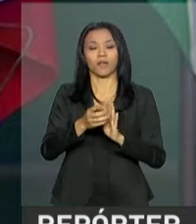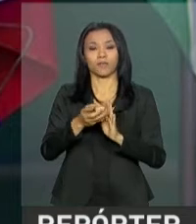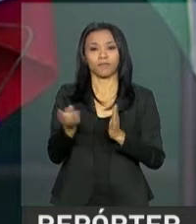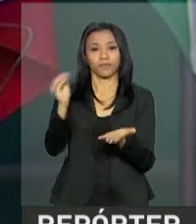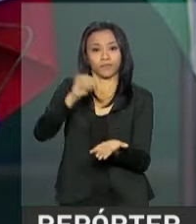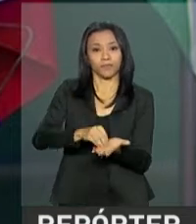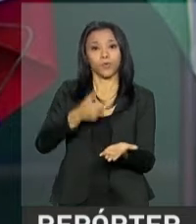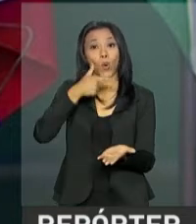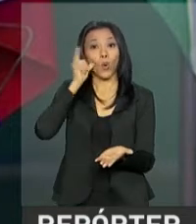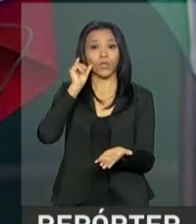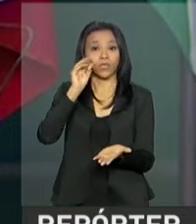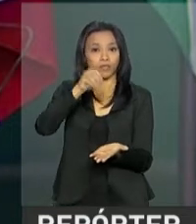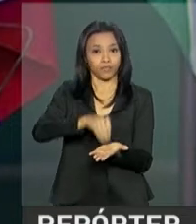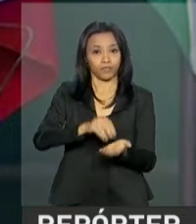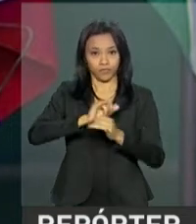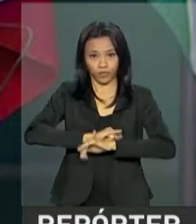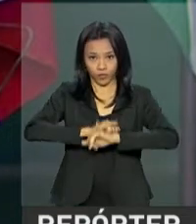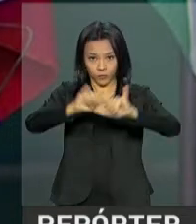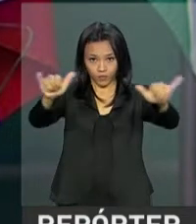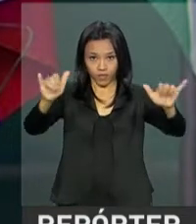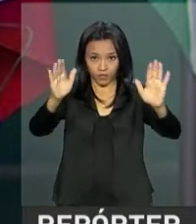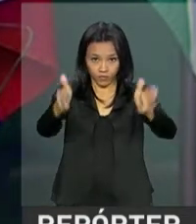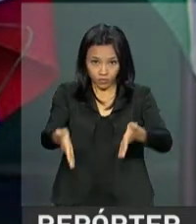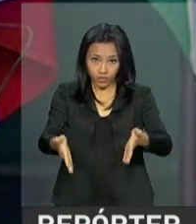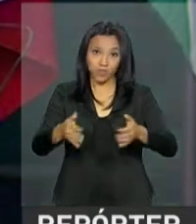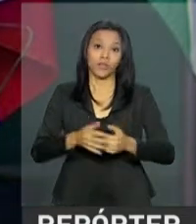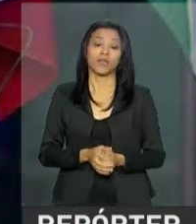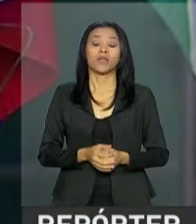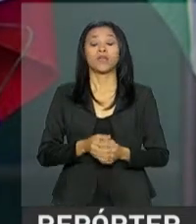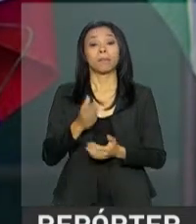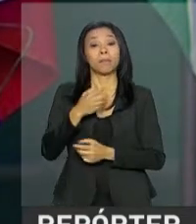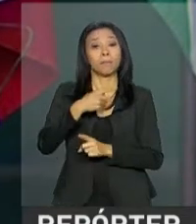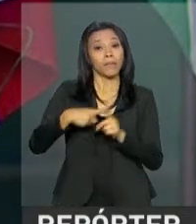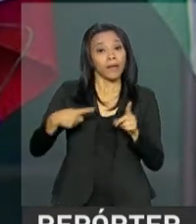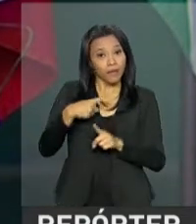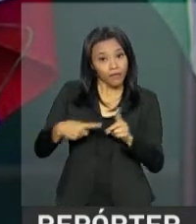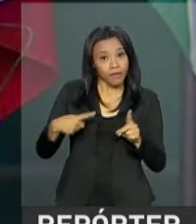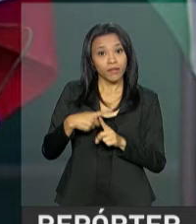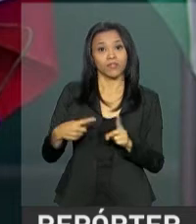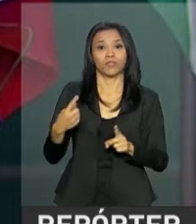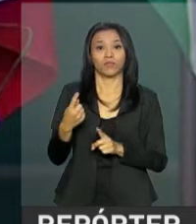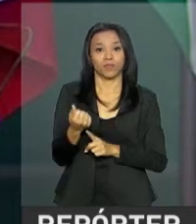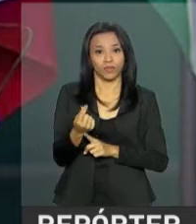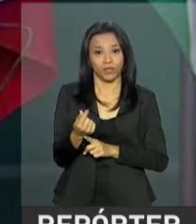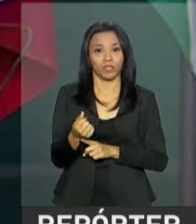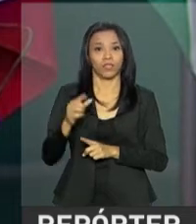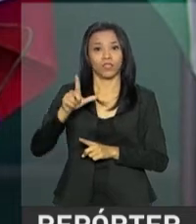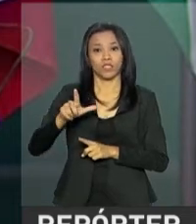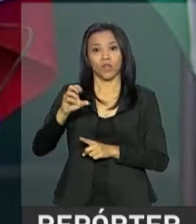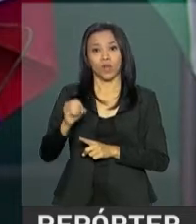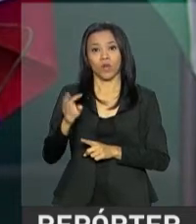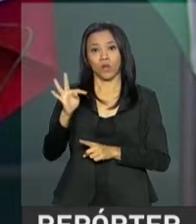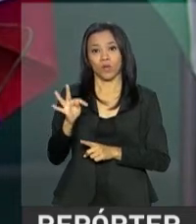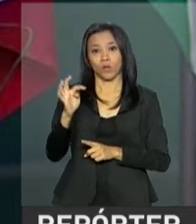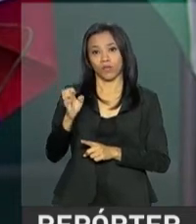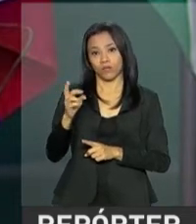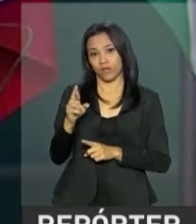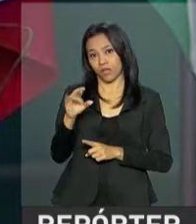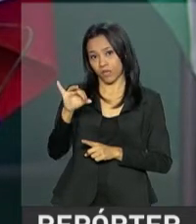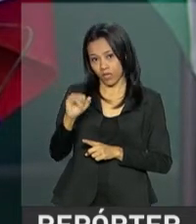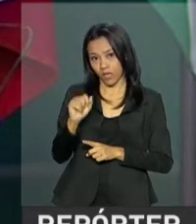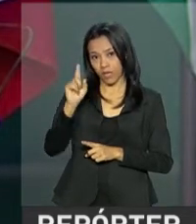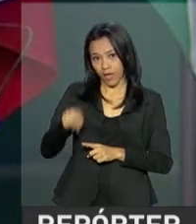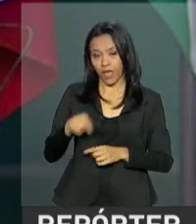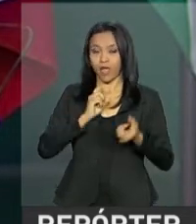oficial de ontem que faz com que parte da arrecadação das loterias esportivas que são gerenciadas pela